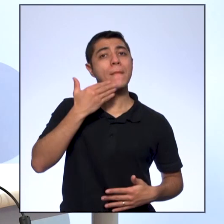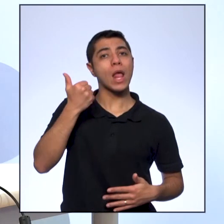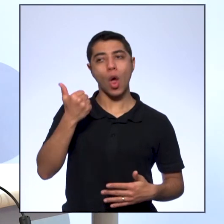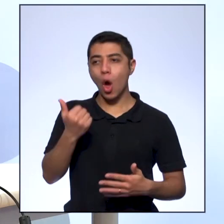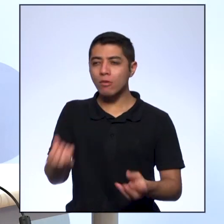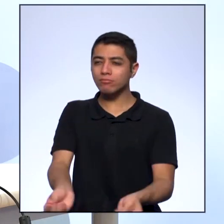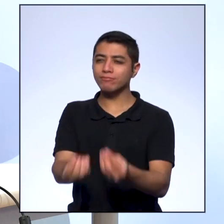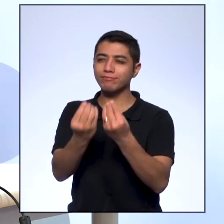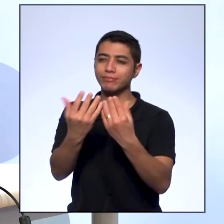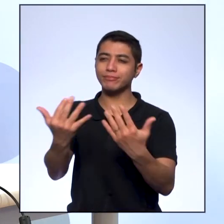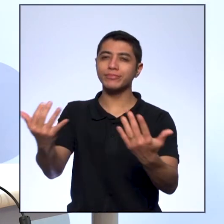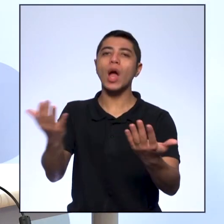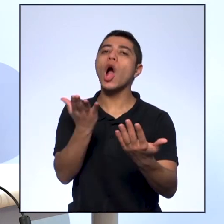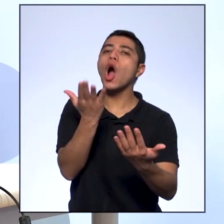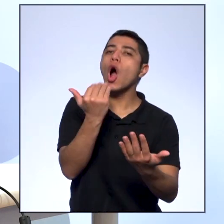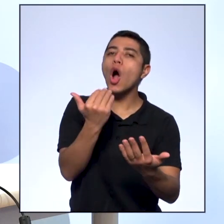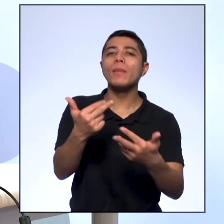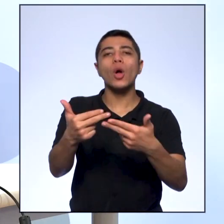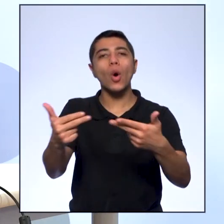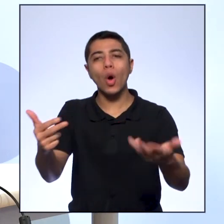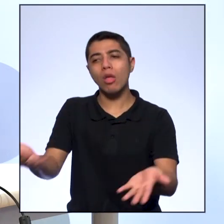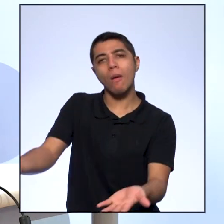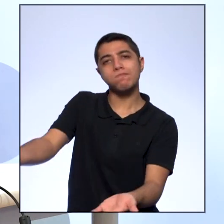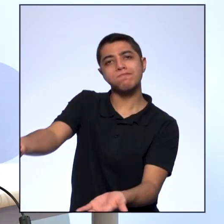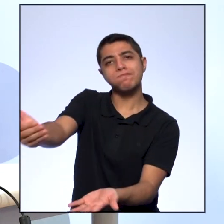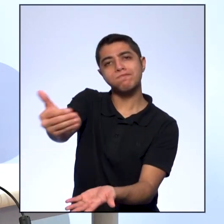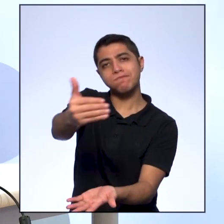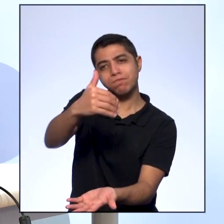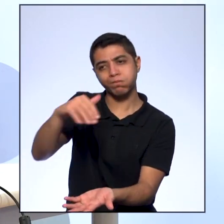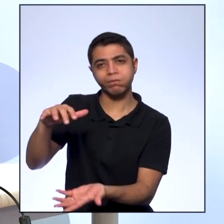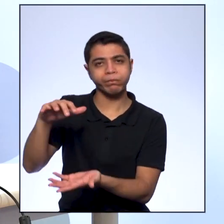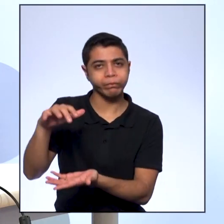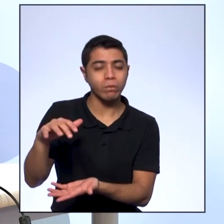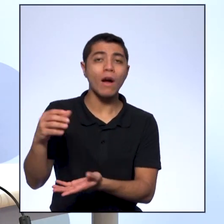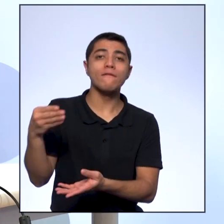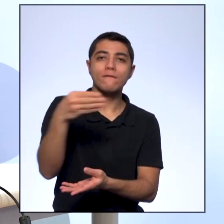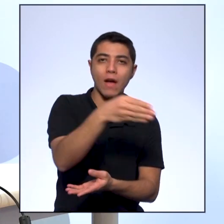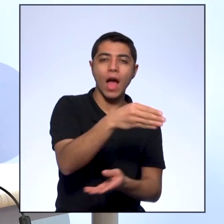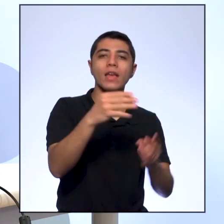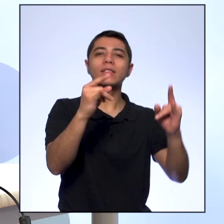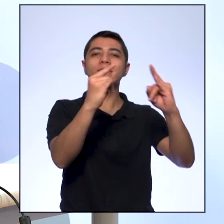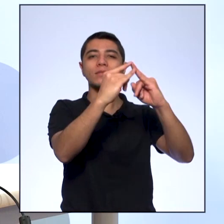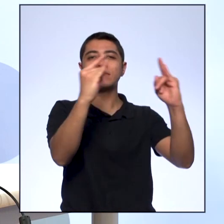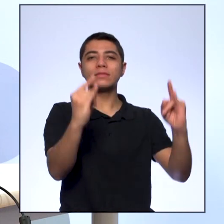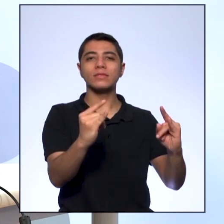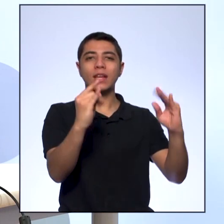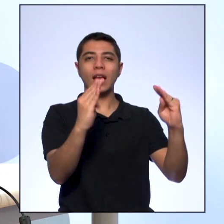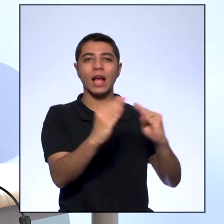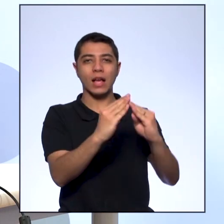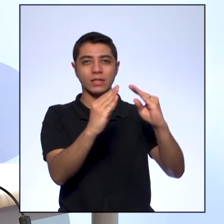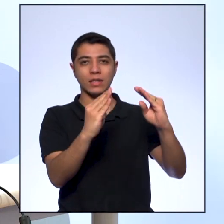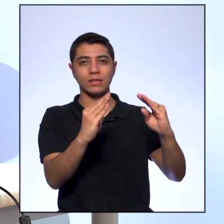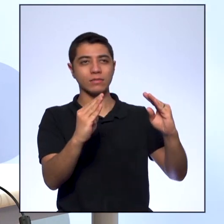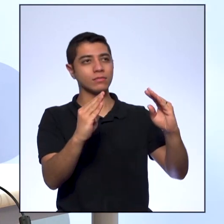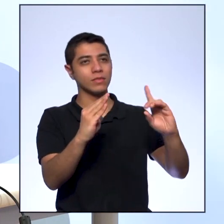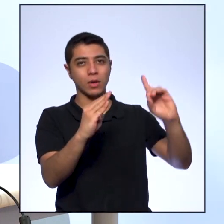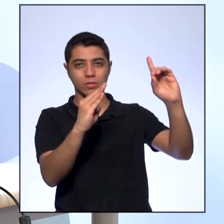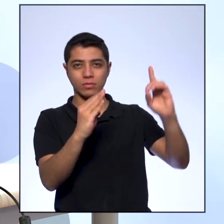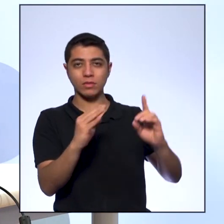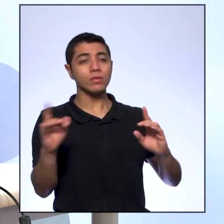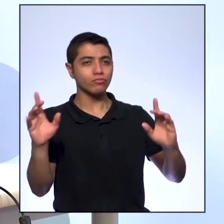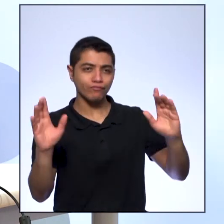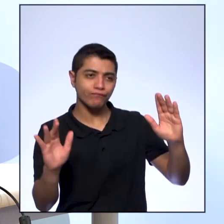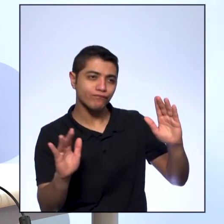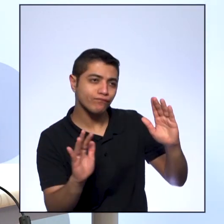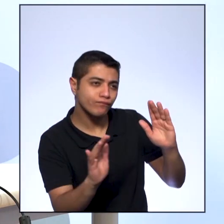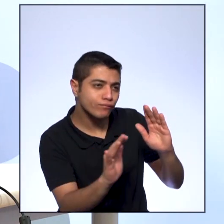si, em oferenda aos deuses. Claro que parte dessa oferenda, né, desses impostos, ficava para o próprio sacerdote, era a forma